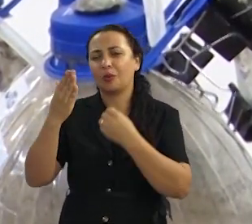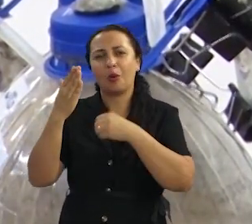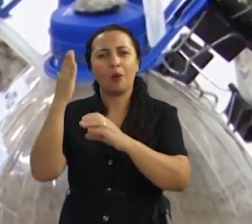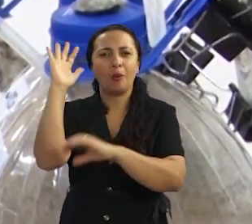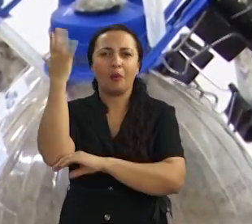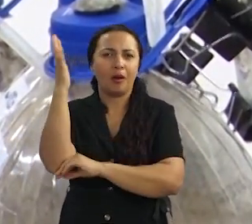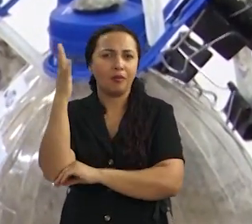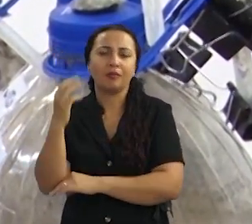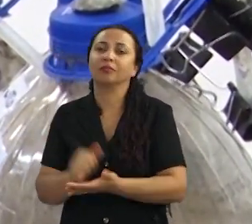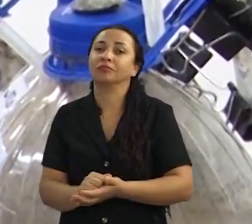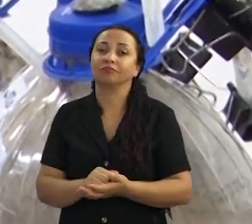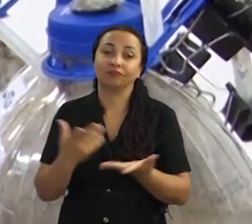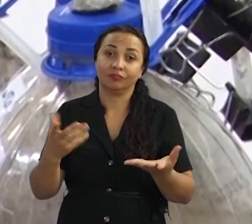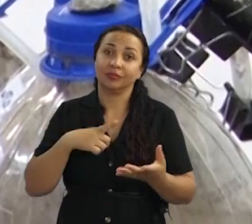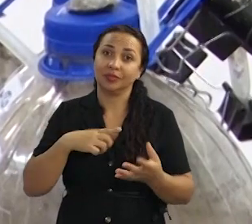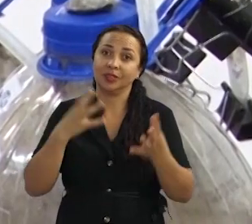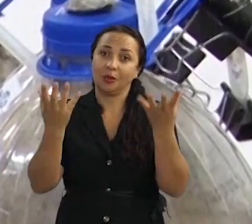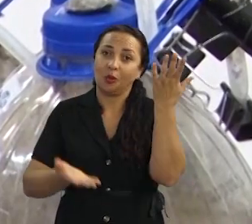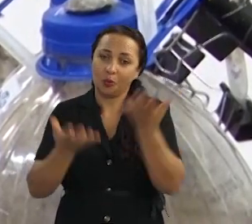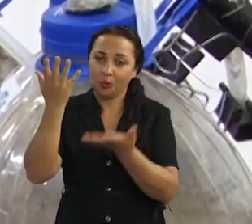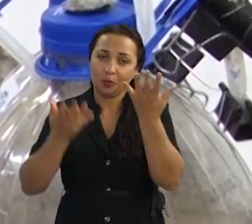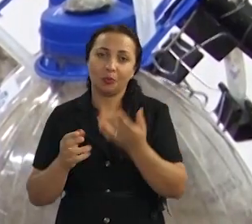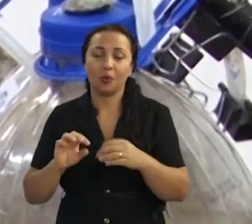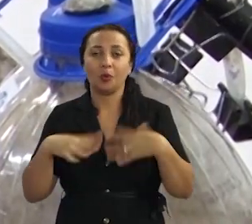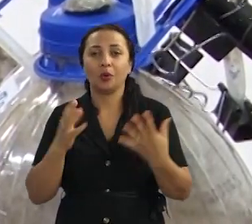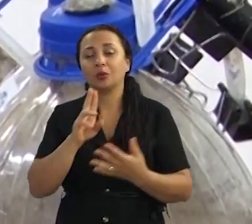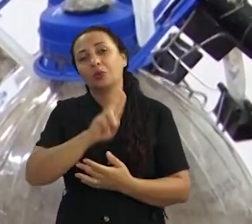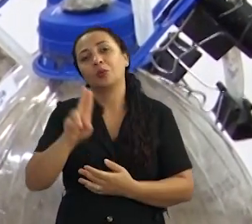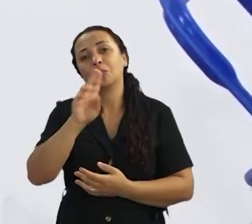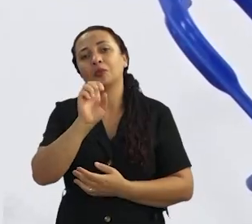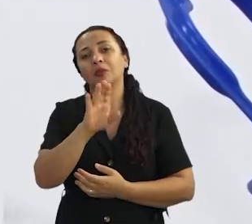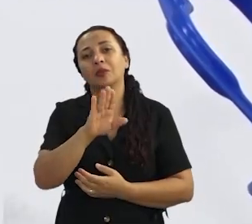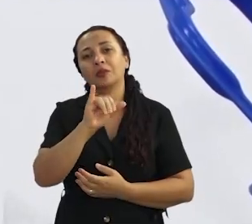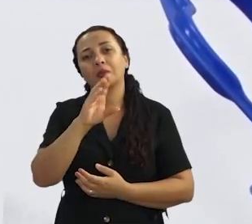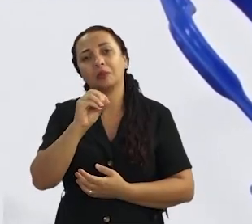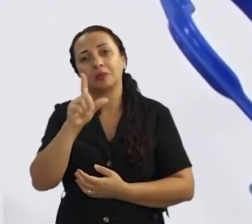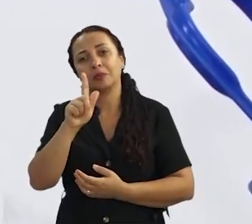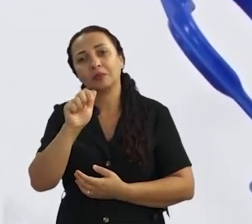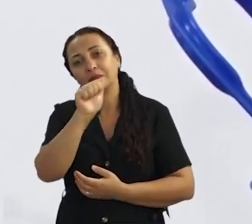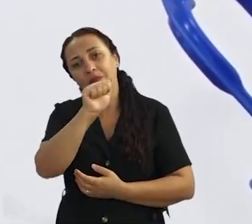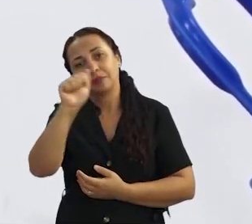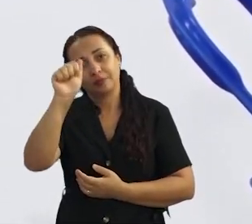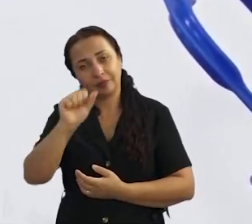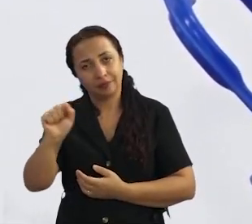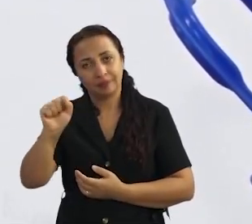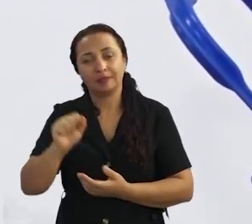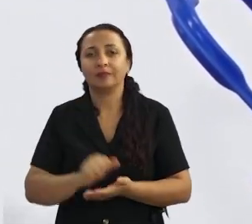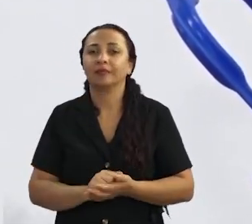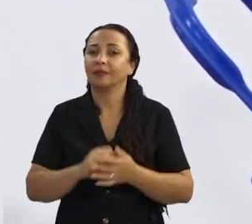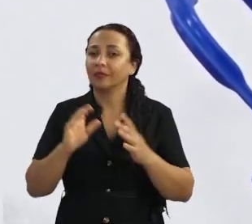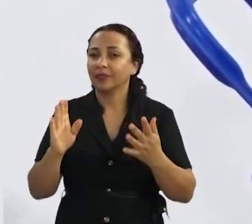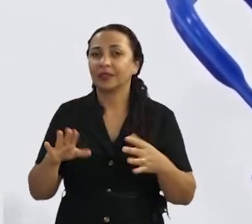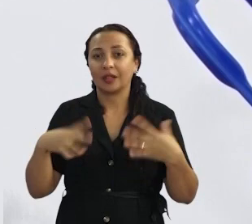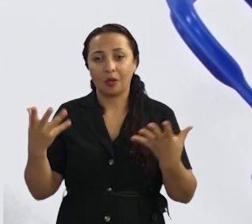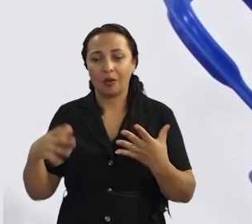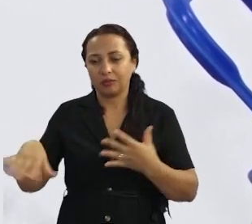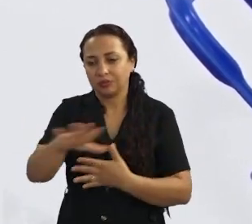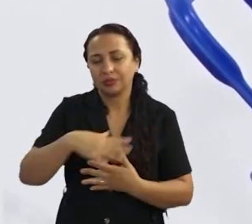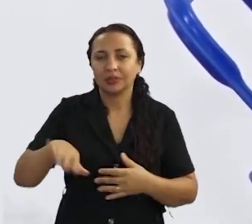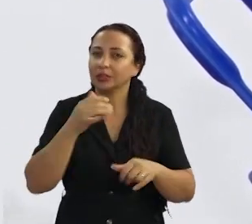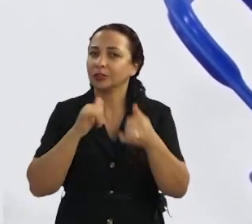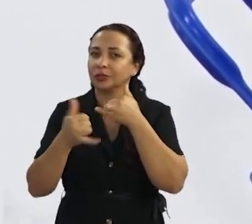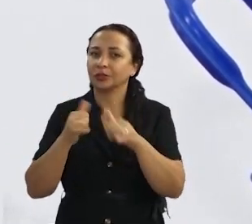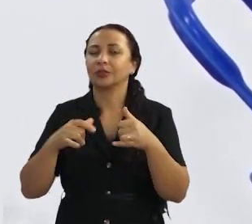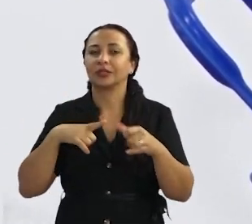qualquer outra fonte de energia, né? Então, existe essa economia a partir do momento que se usa o biogás. No nosso atual cenário de energia, onde a